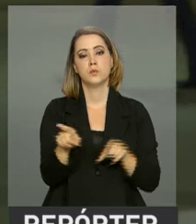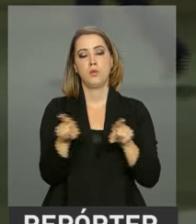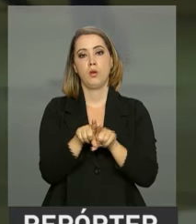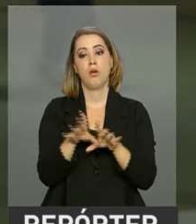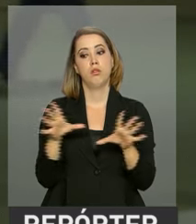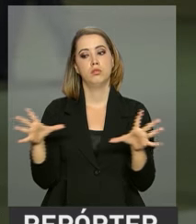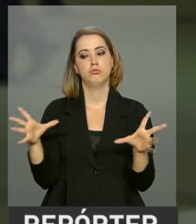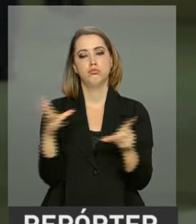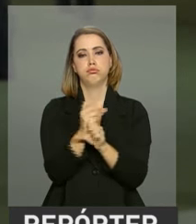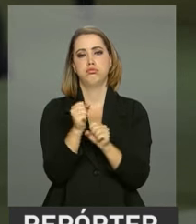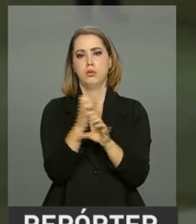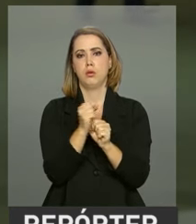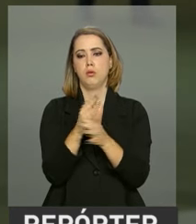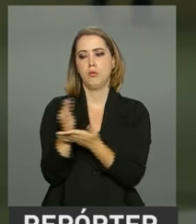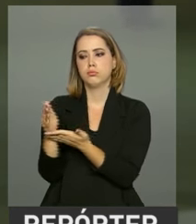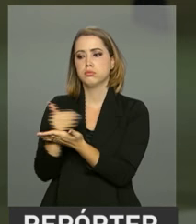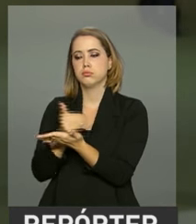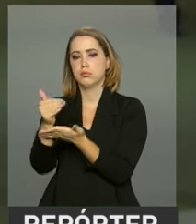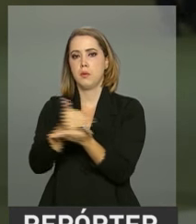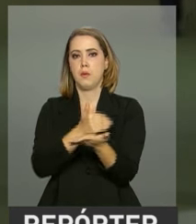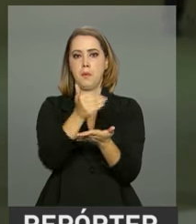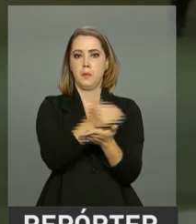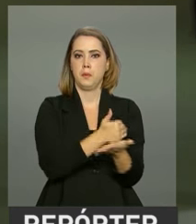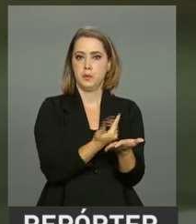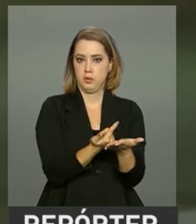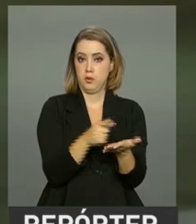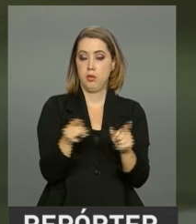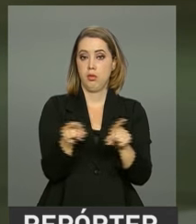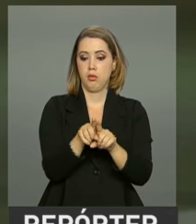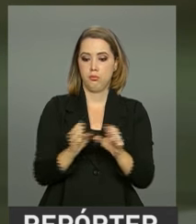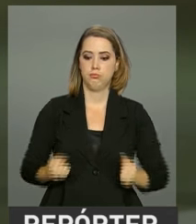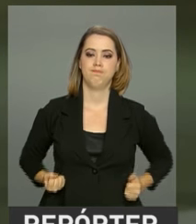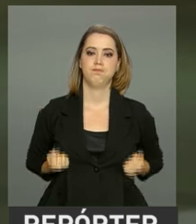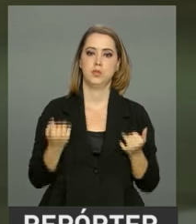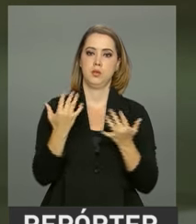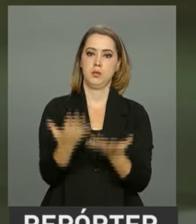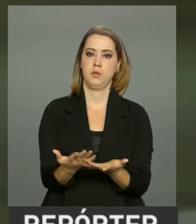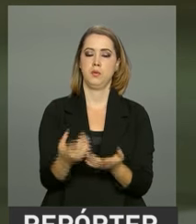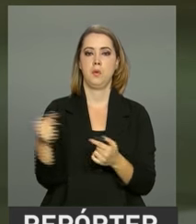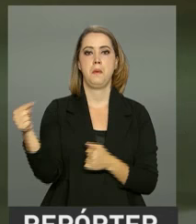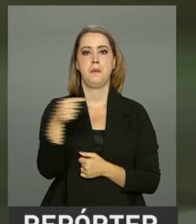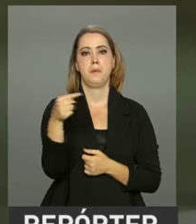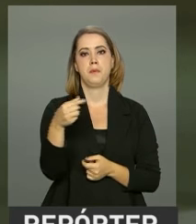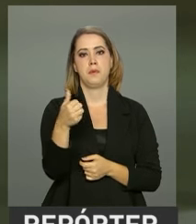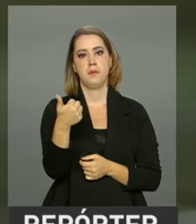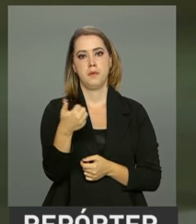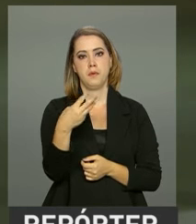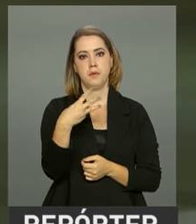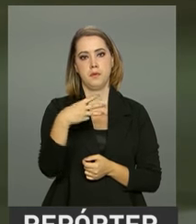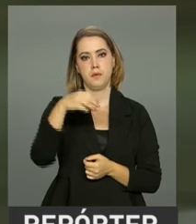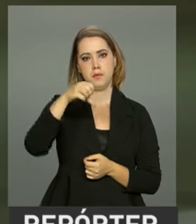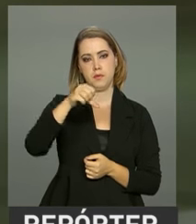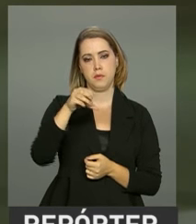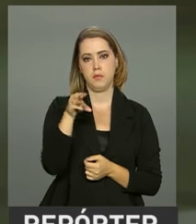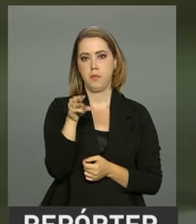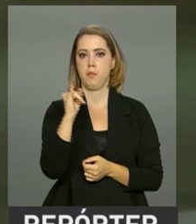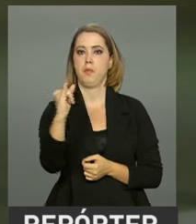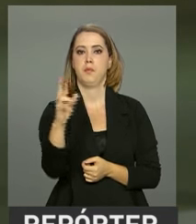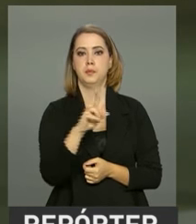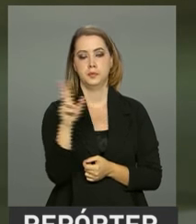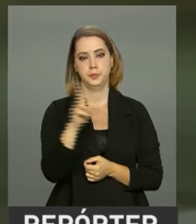saldo entre a arrecadação e os gastos vai ficar negativo em R 139 bilhões